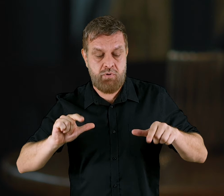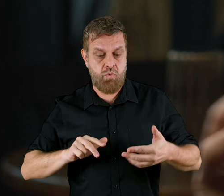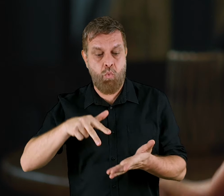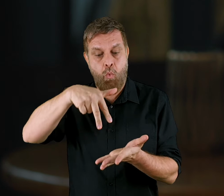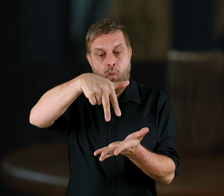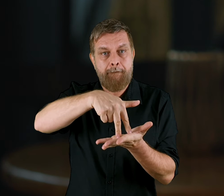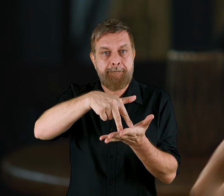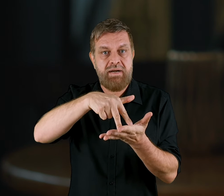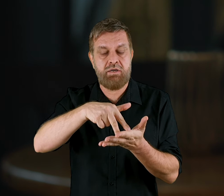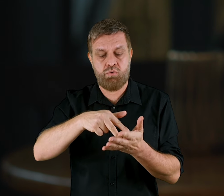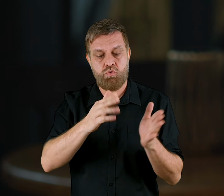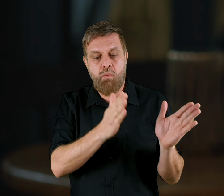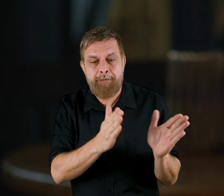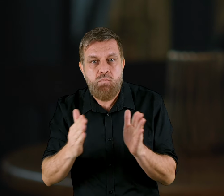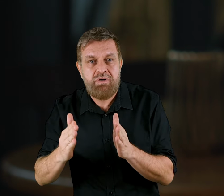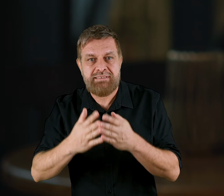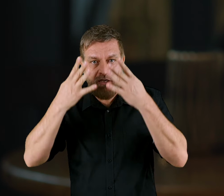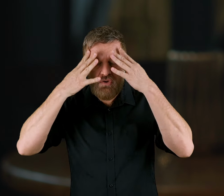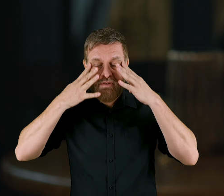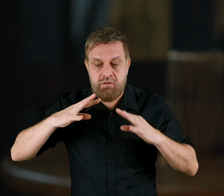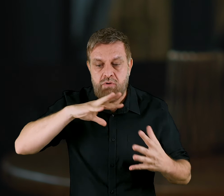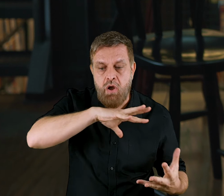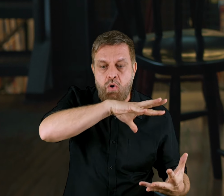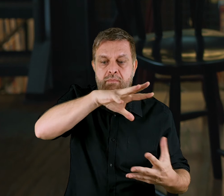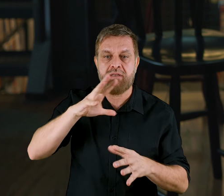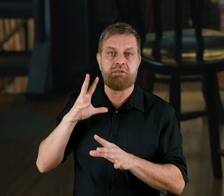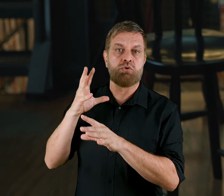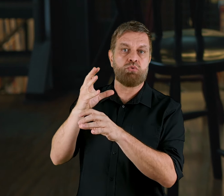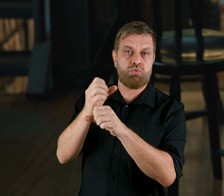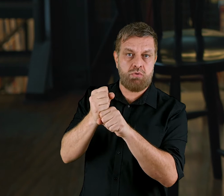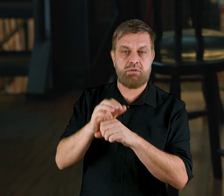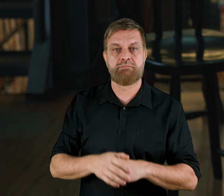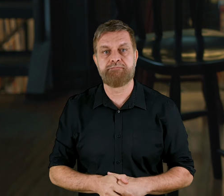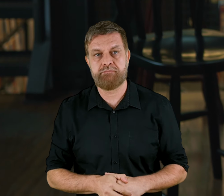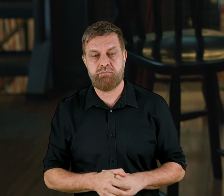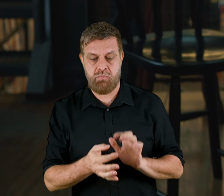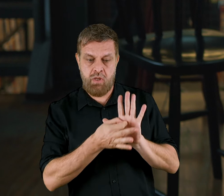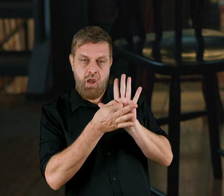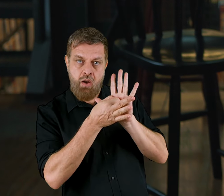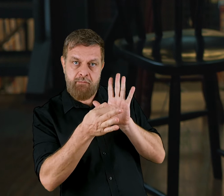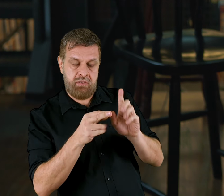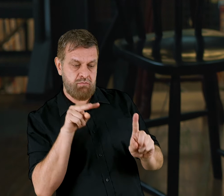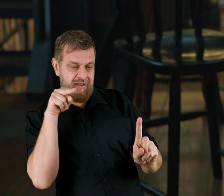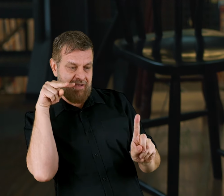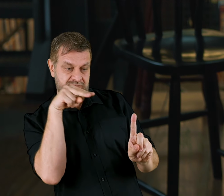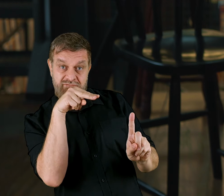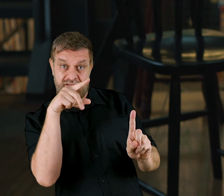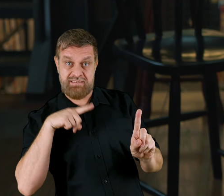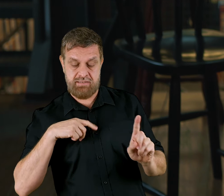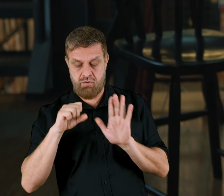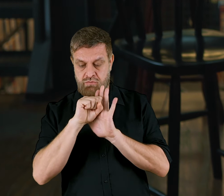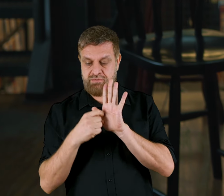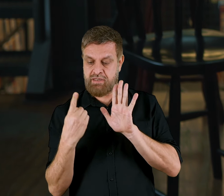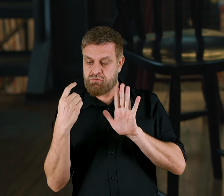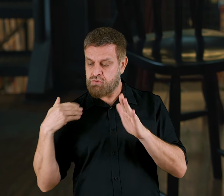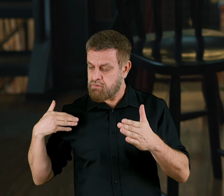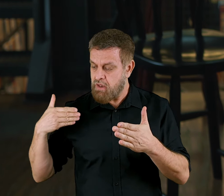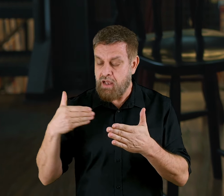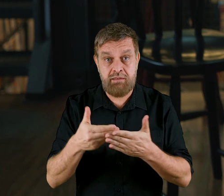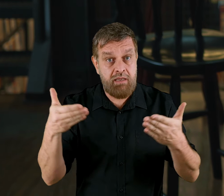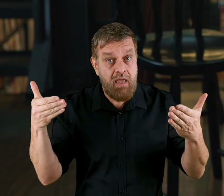processo natural, no processo do universo como um todo. Essa visão do século XVIII para cá, ela é